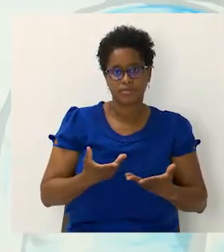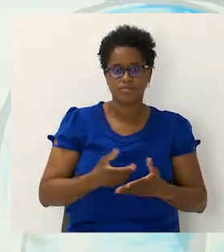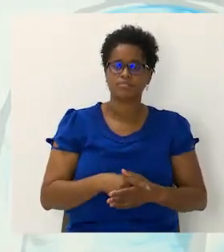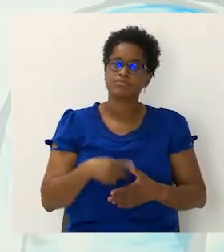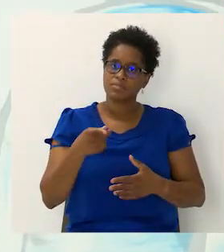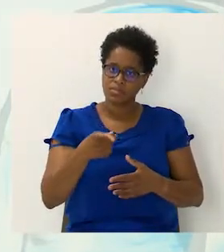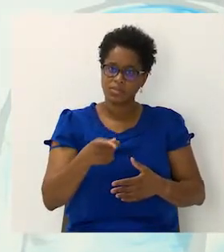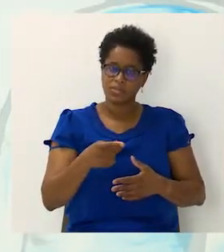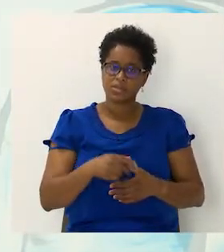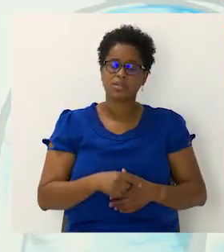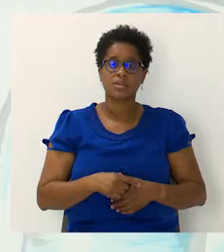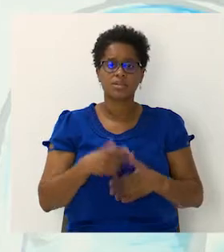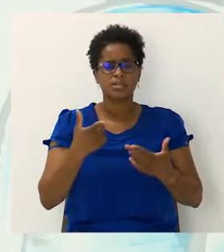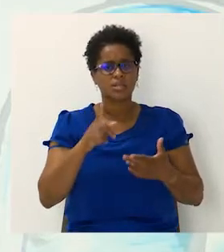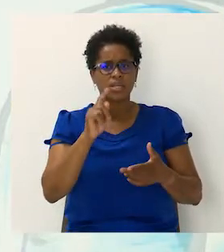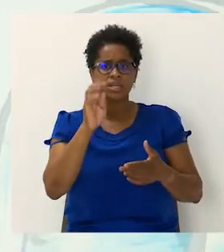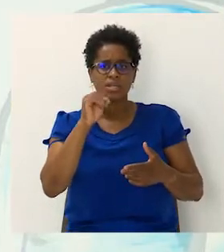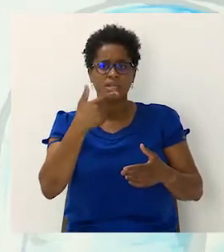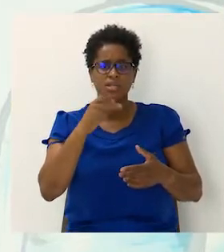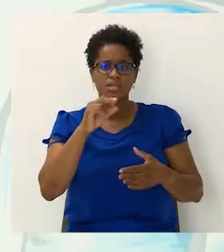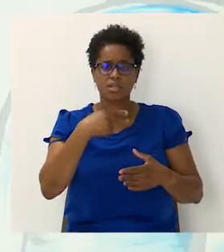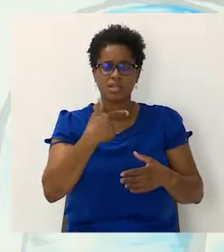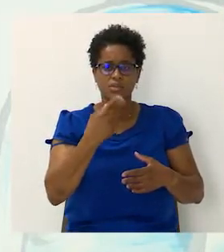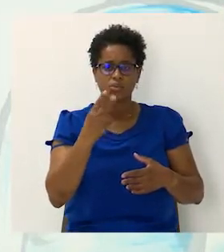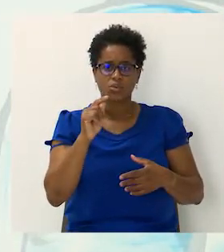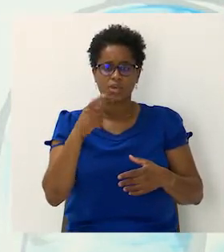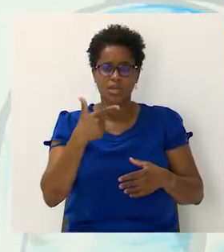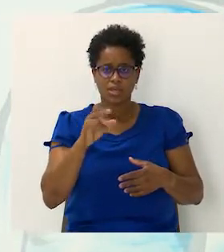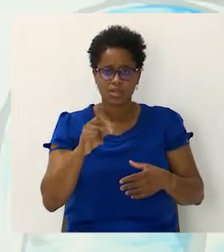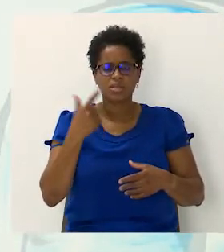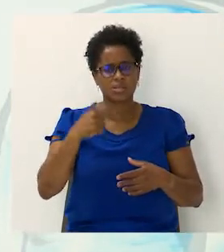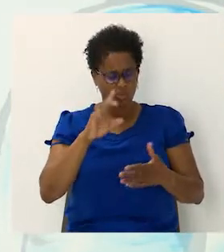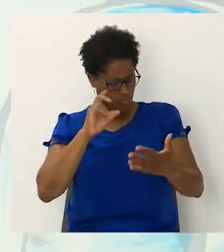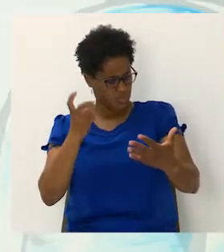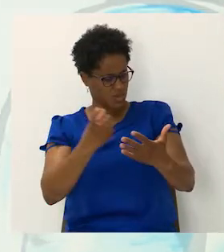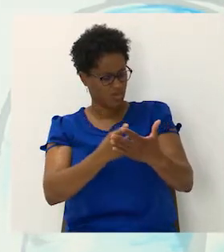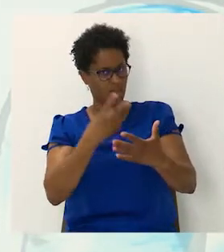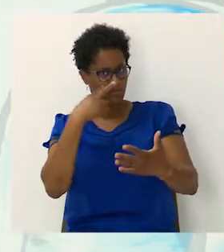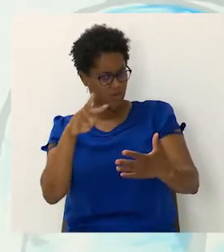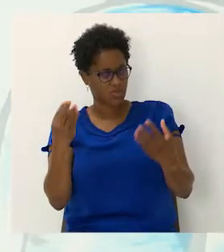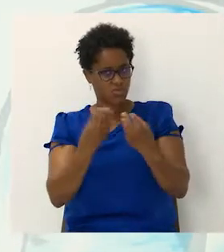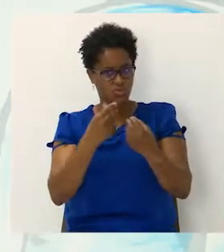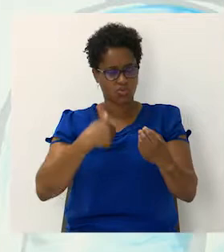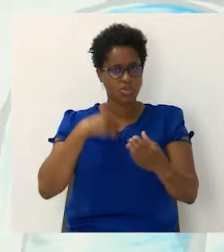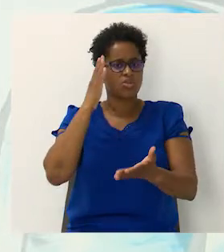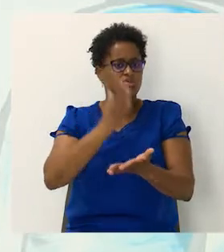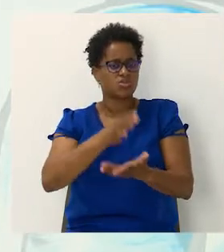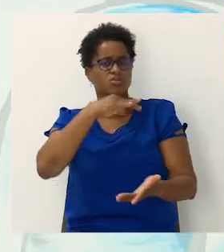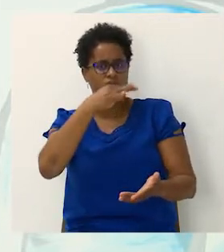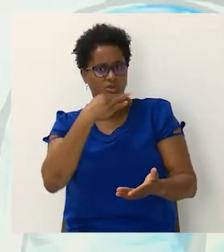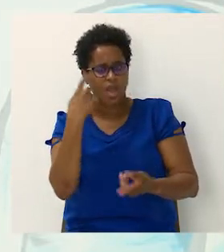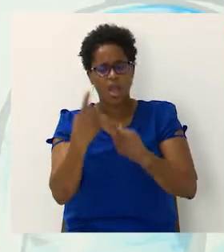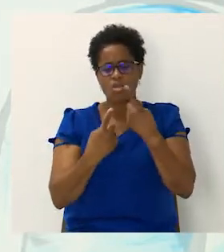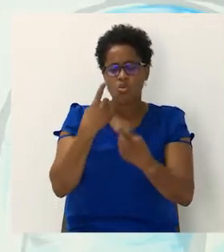na estatueta que estamos a observar, observem comigo, são ressaltadas